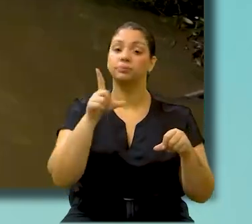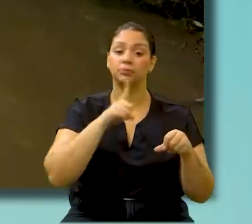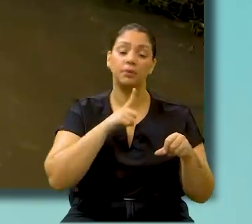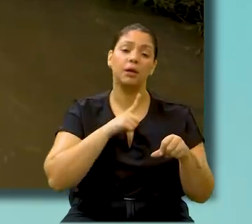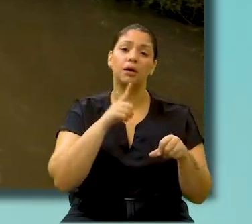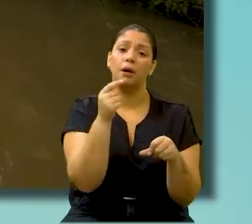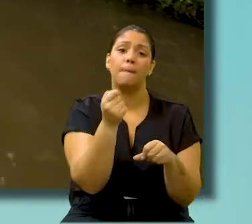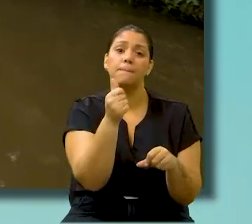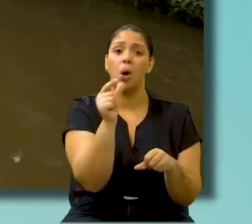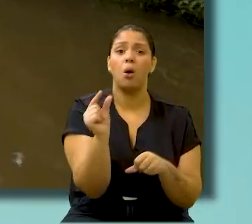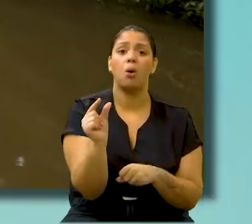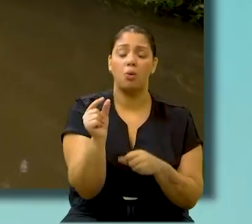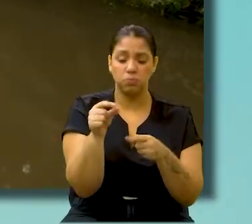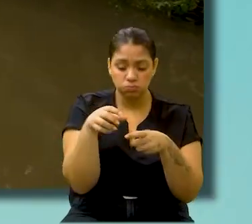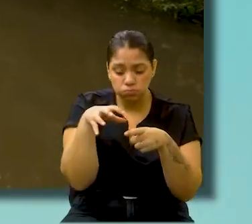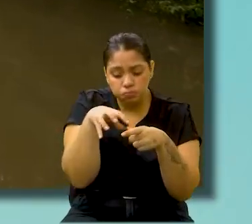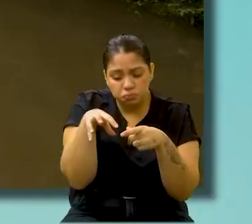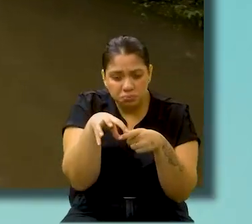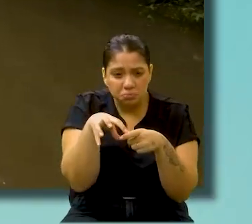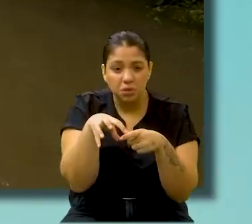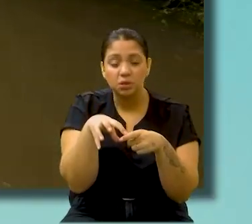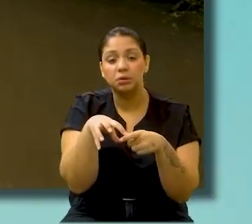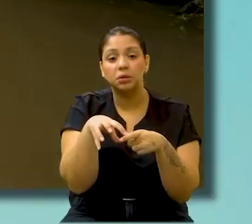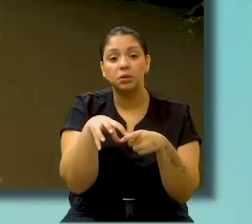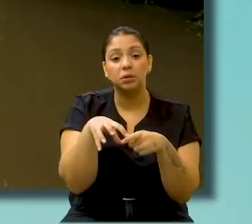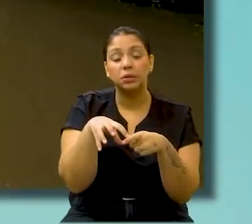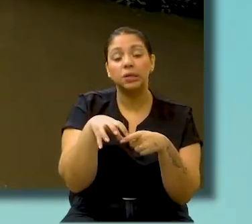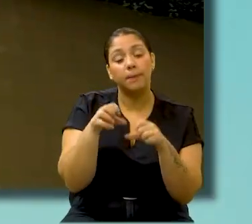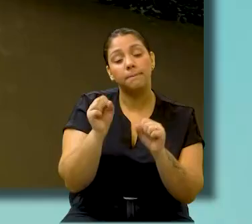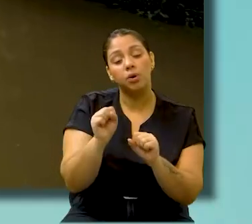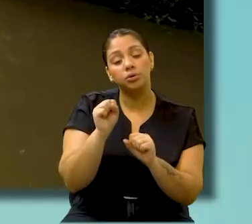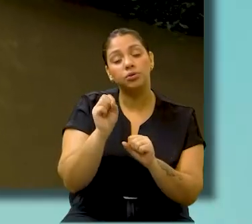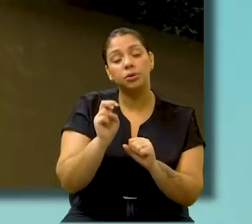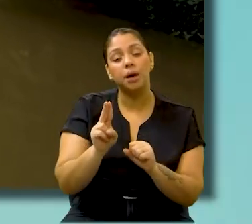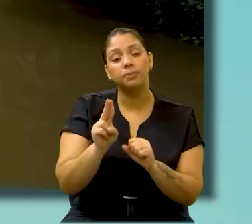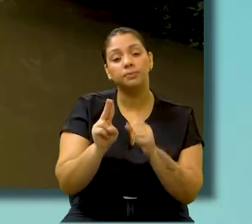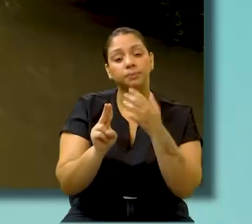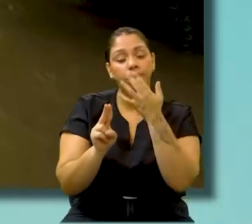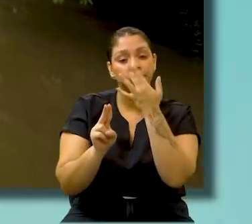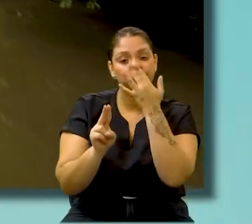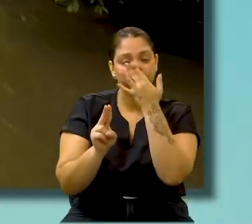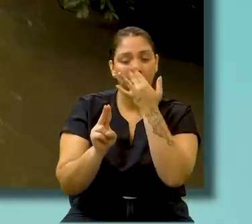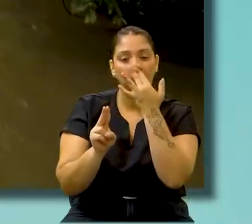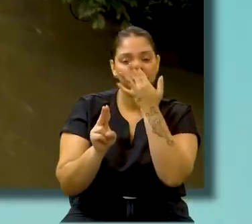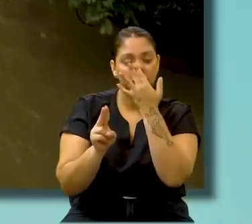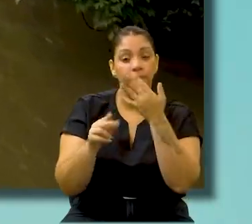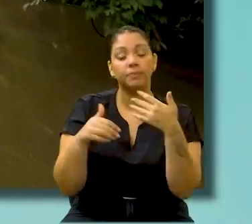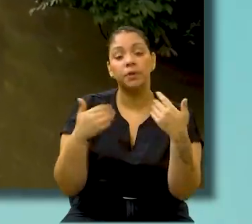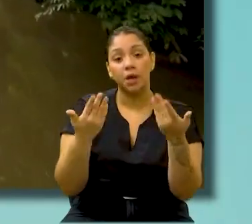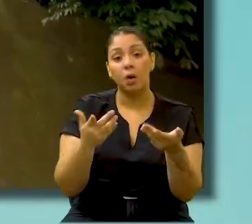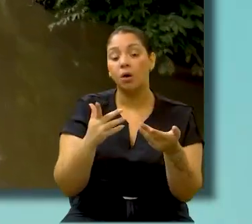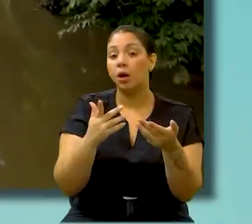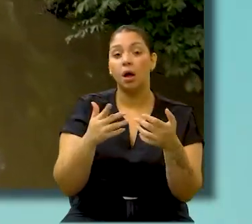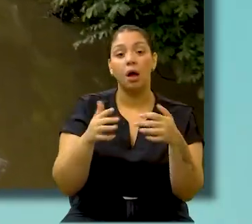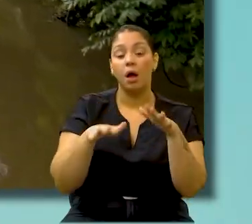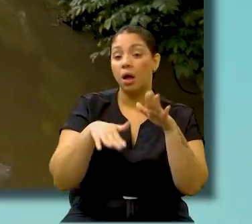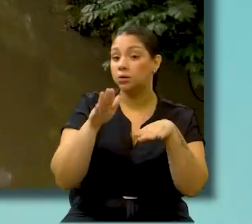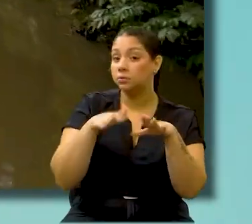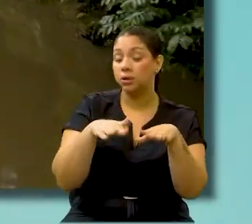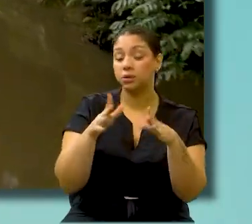realmente é uma pequena quantidade, uma pequena proporção da sua terra que você pode utilizar. E isso,